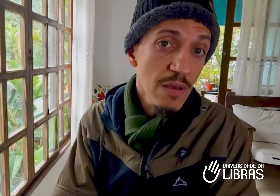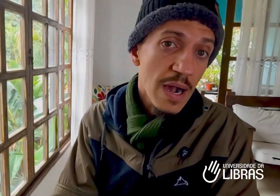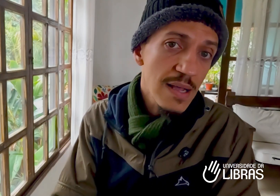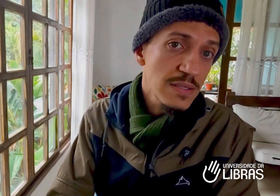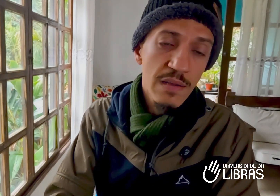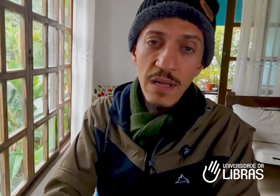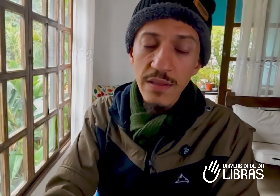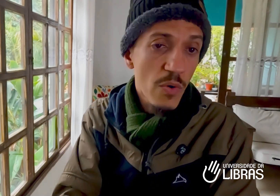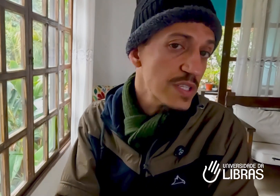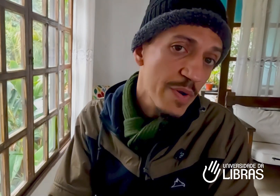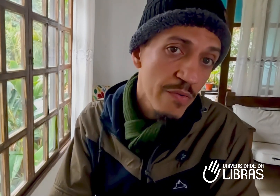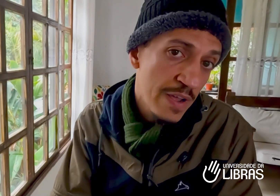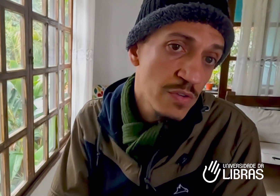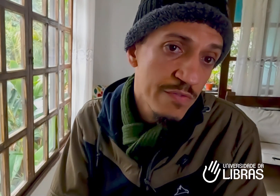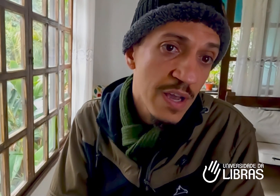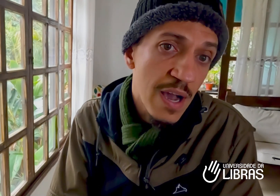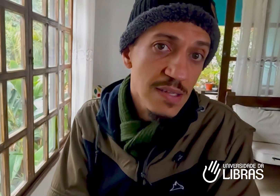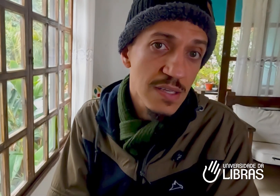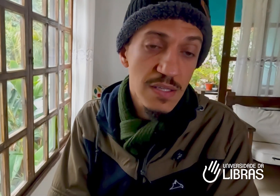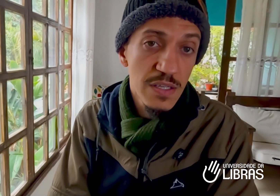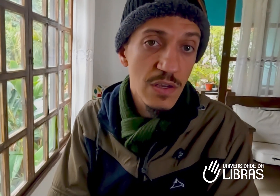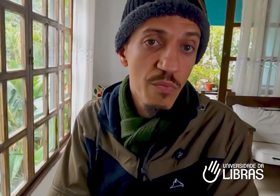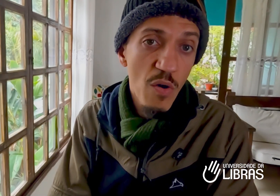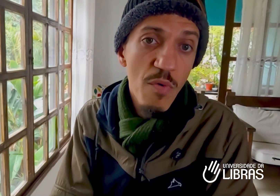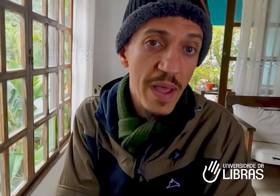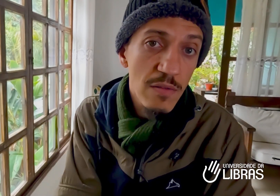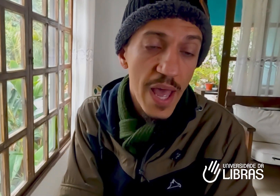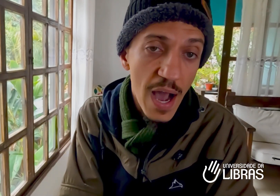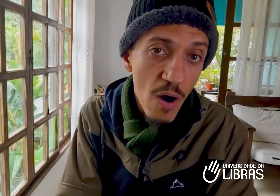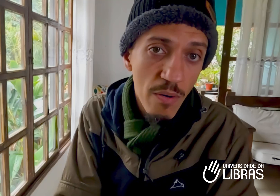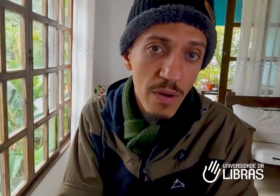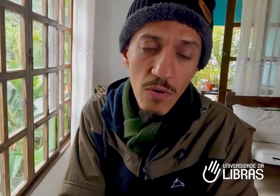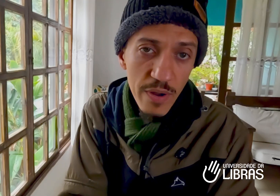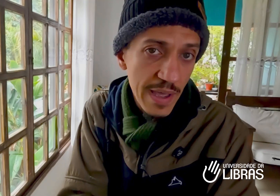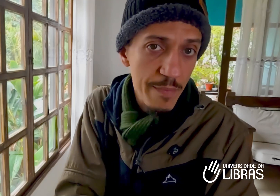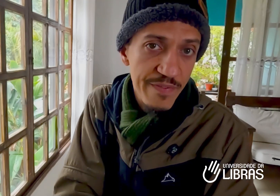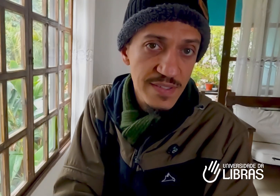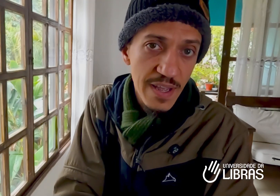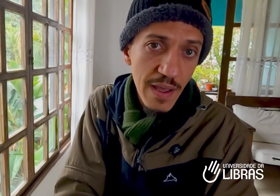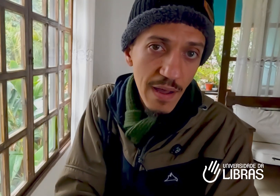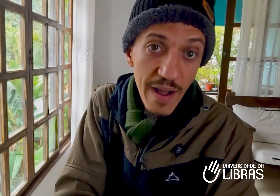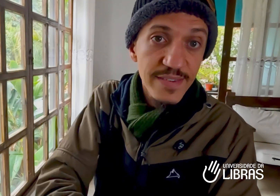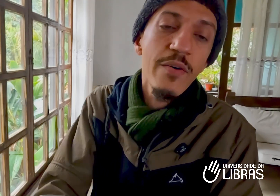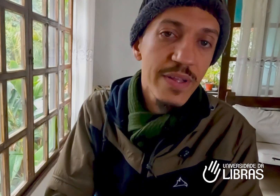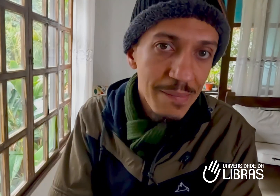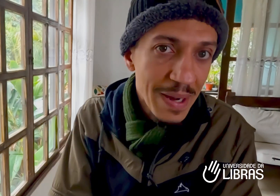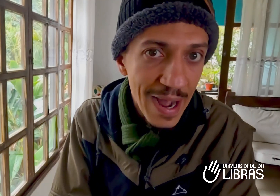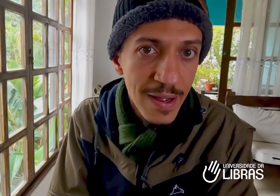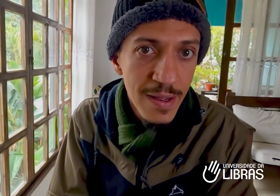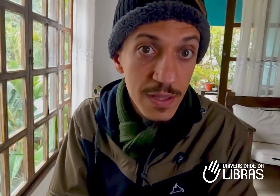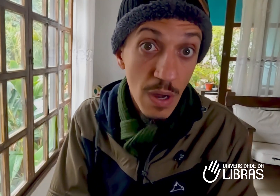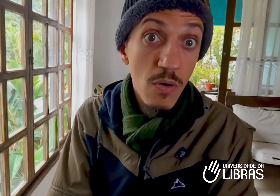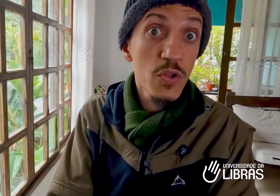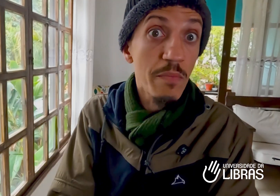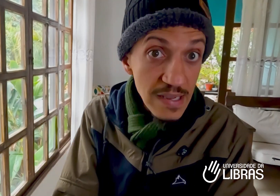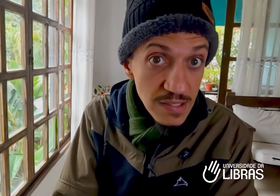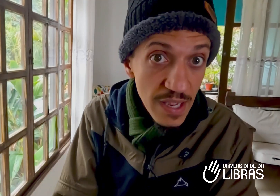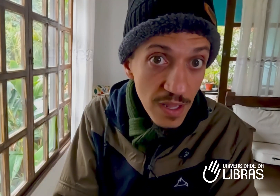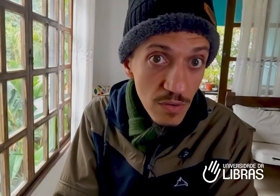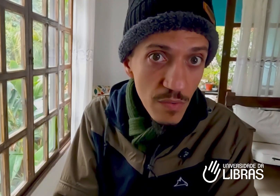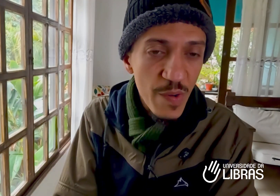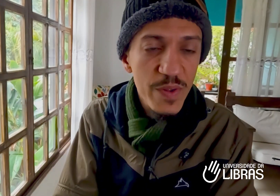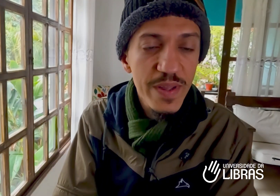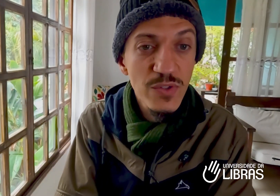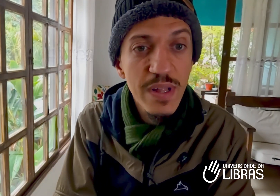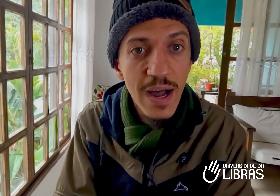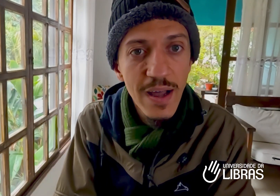chego em casa, tem tanta coisa para eu resolver em casa que, assim, o meu momento real eu coloquei para fazer antes de eu ir trabalhar. Então eu acordo mais